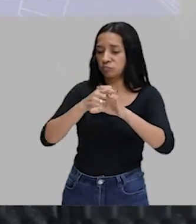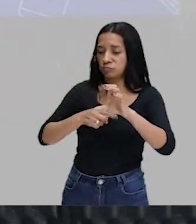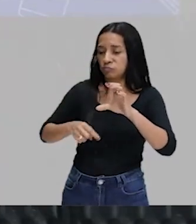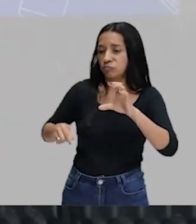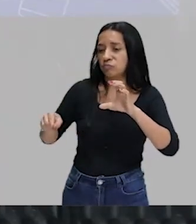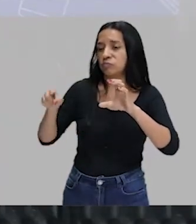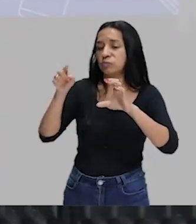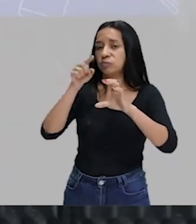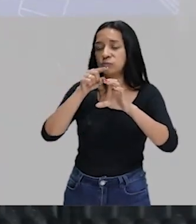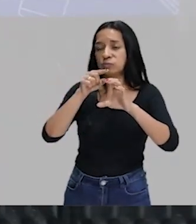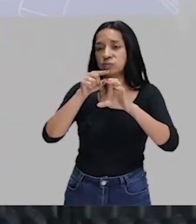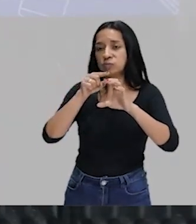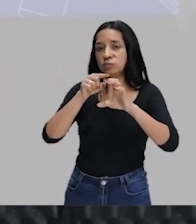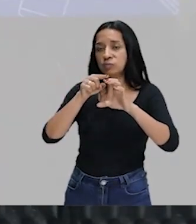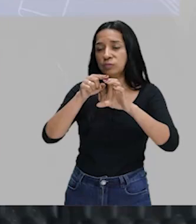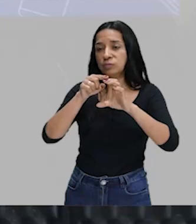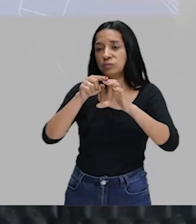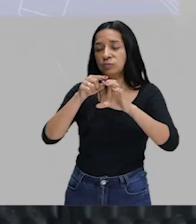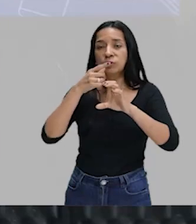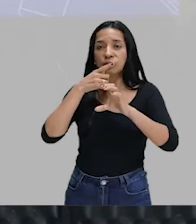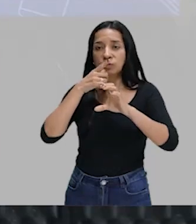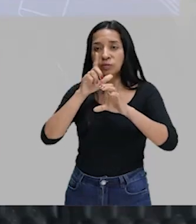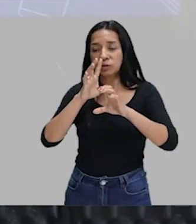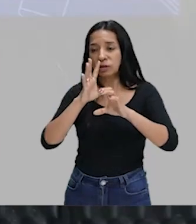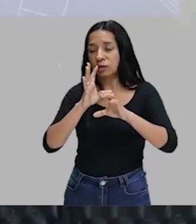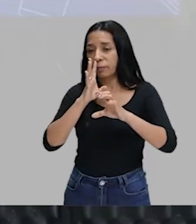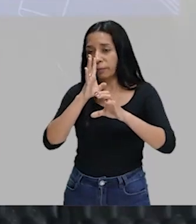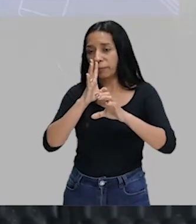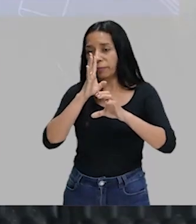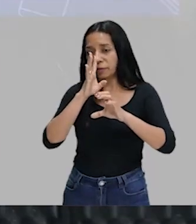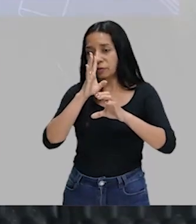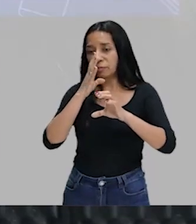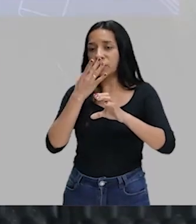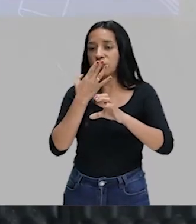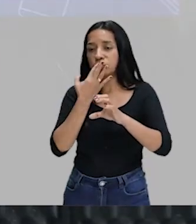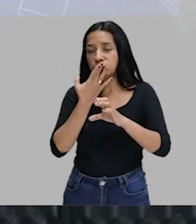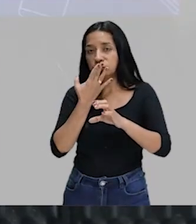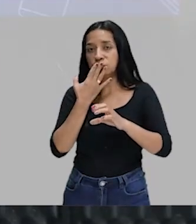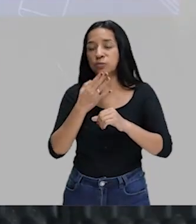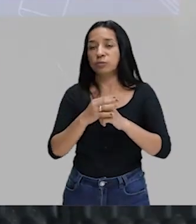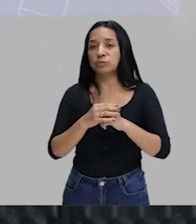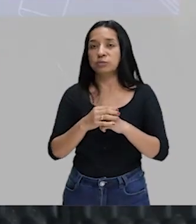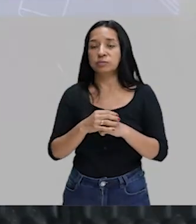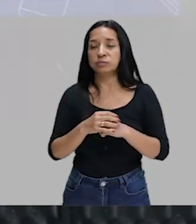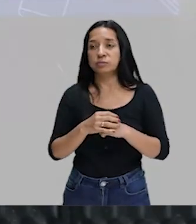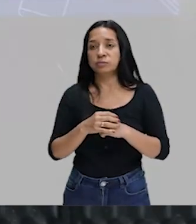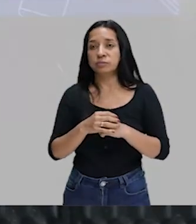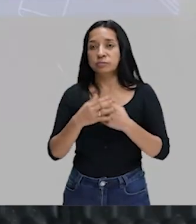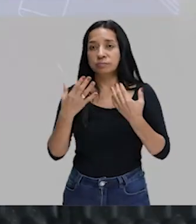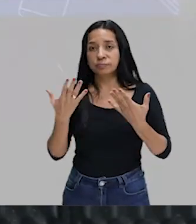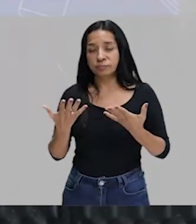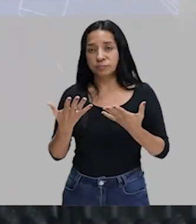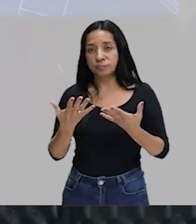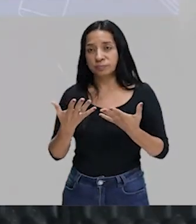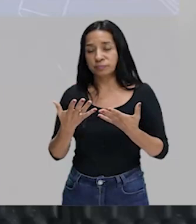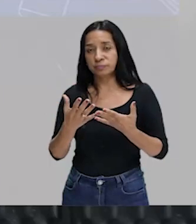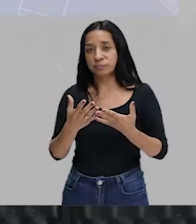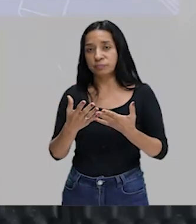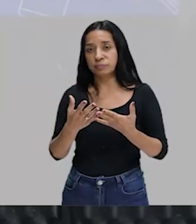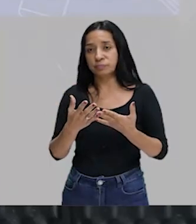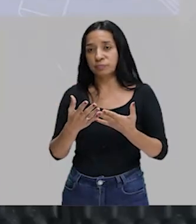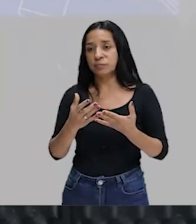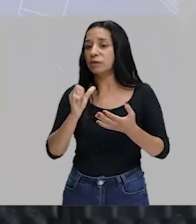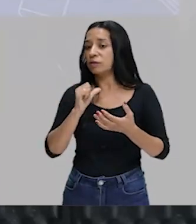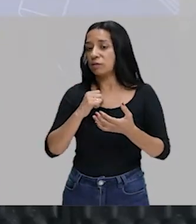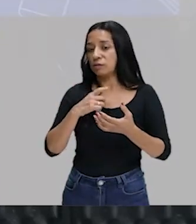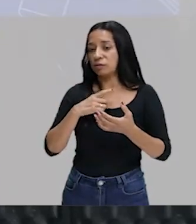ciclo, essa idade, através da coloração que chega. Okay? Então, cada vez que tiver um